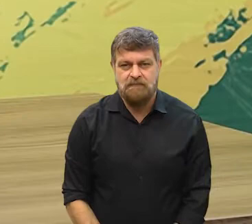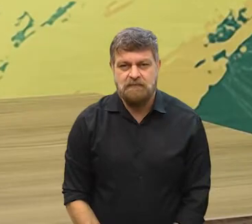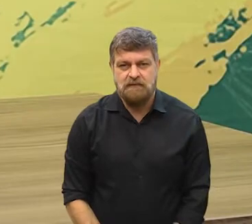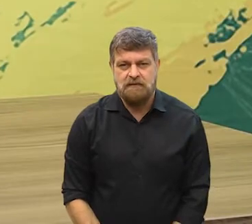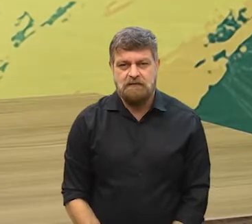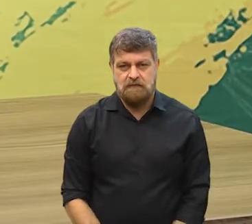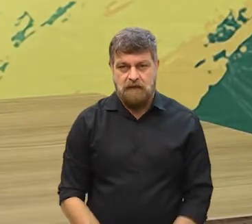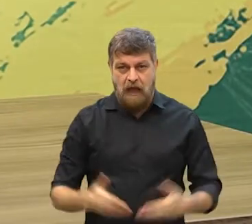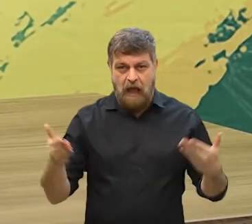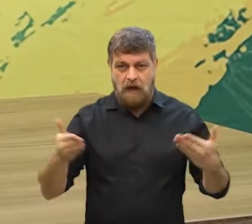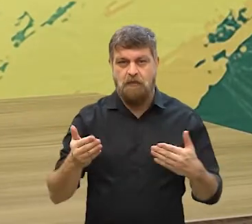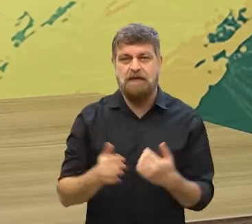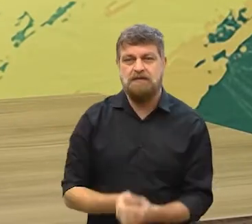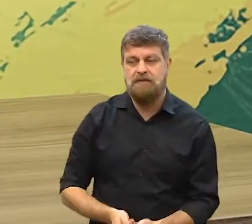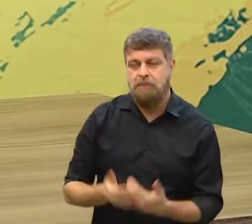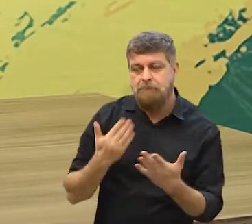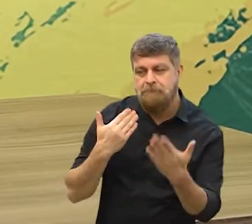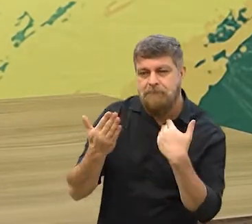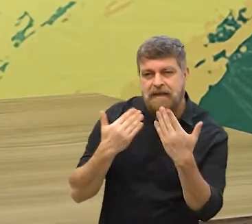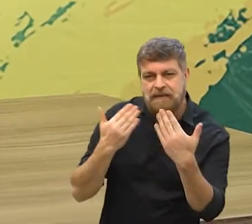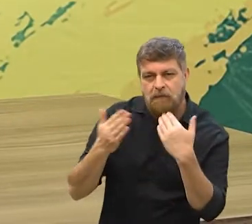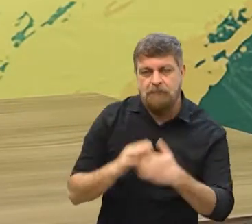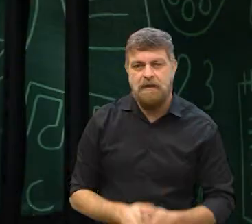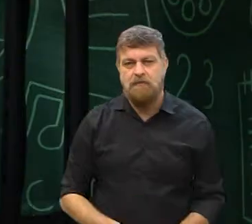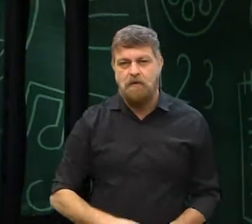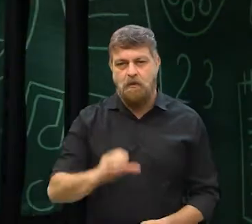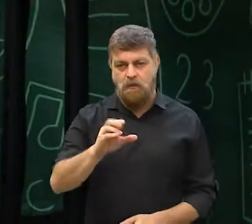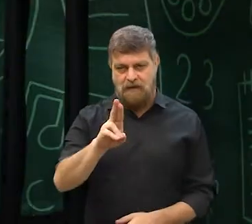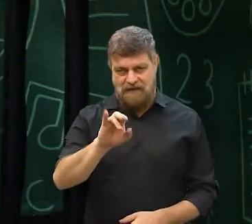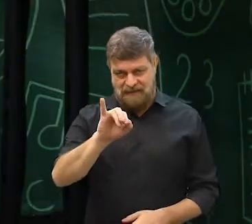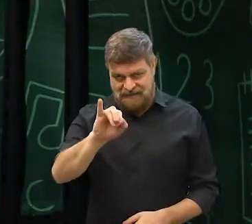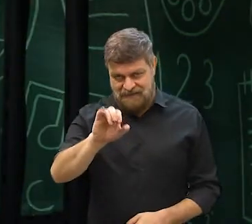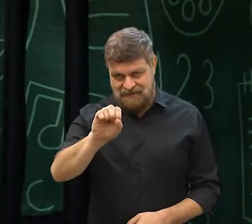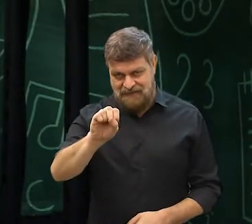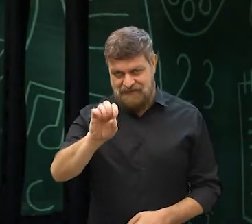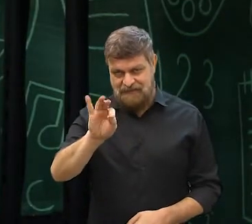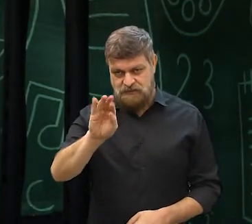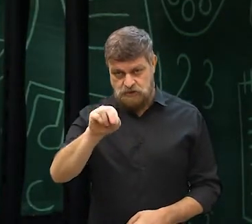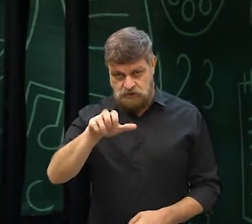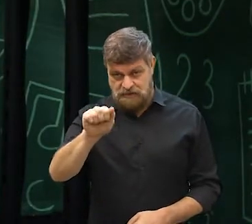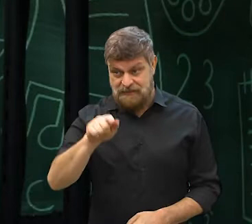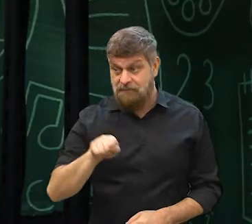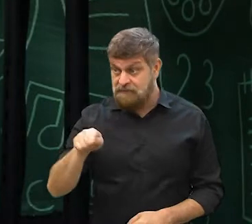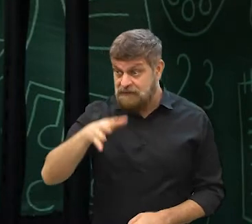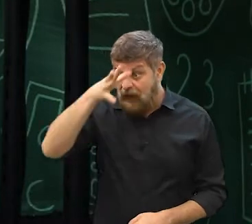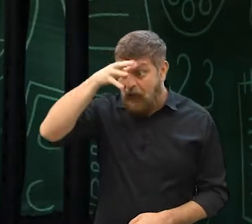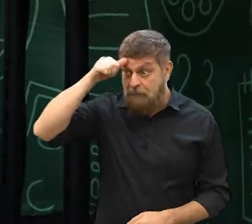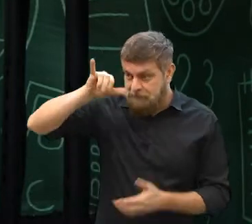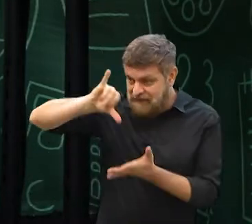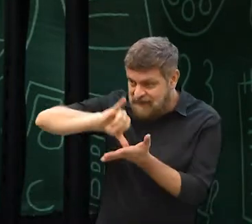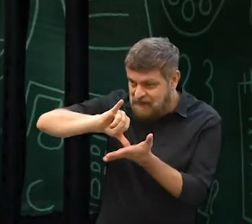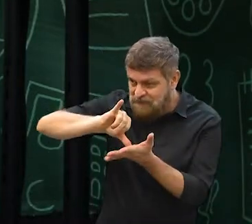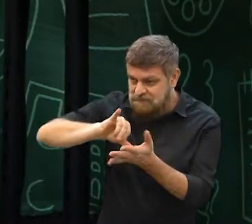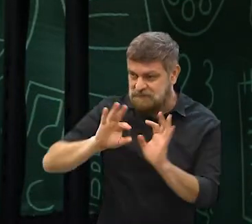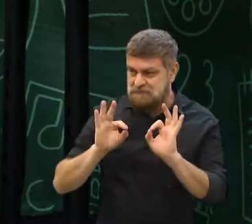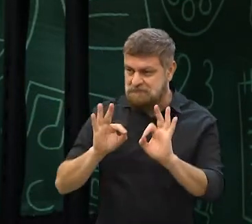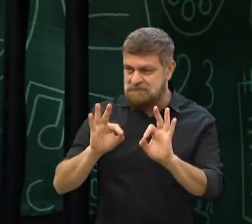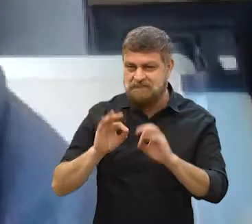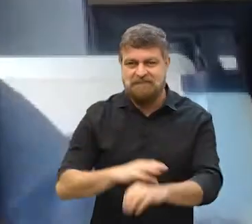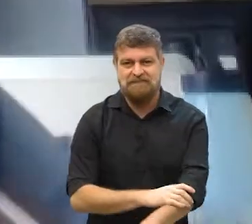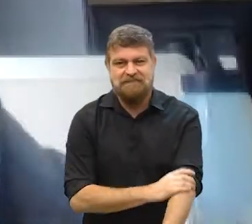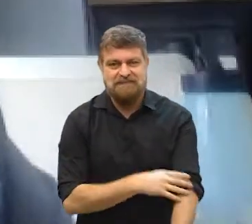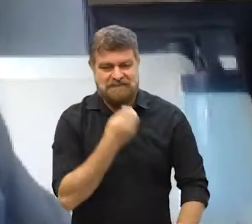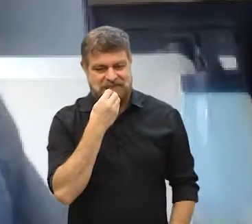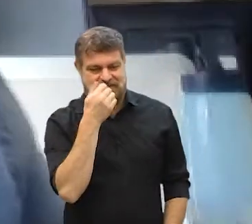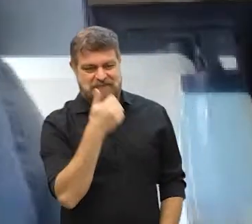Bom, então a gente vai bater um papo com a Cristina, que já está conosco, está falando de Manaus. Tudo bem, Cristina?